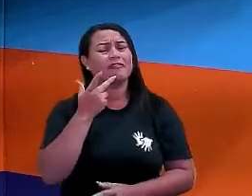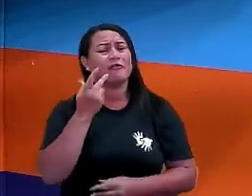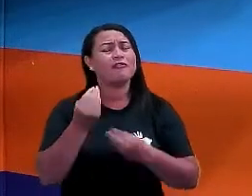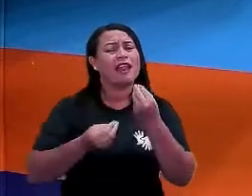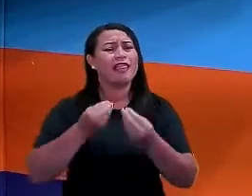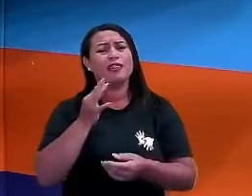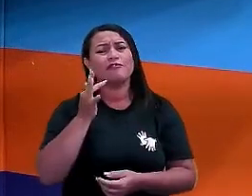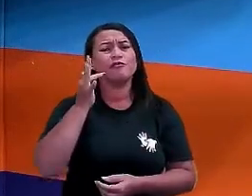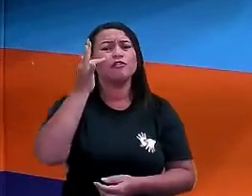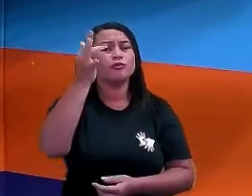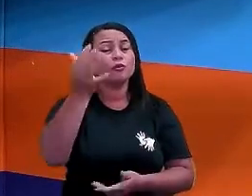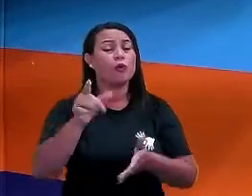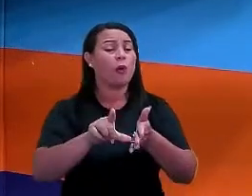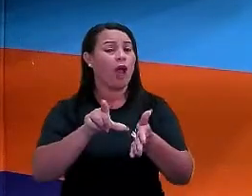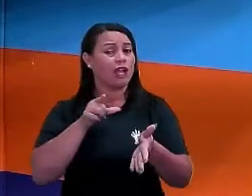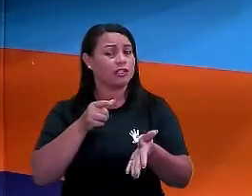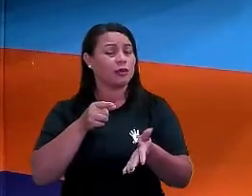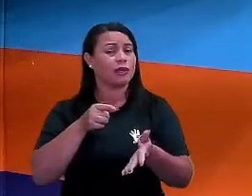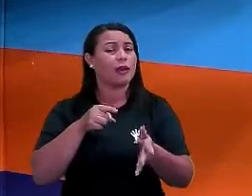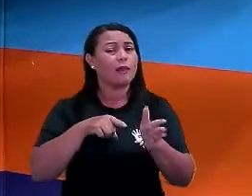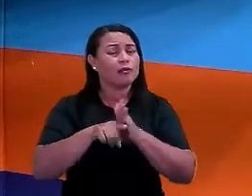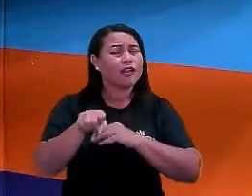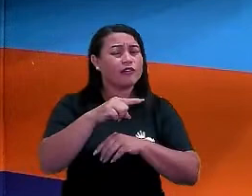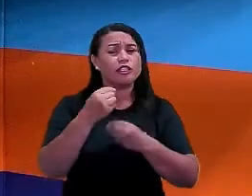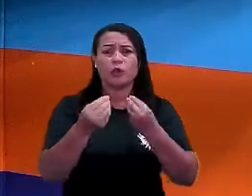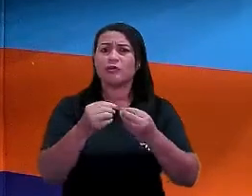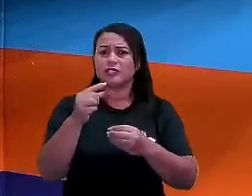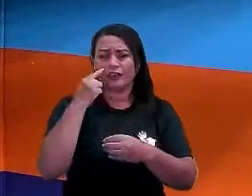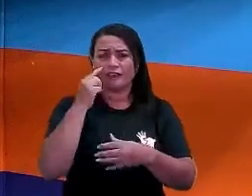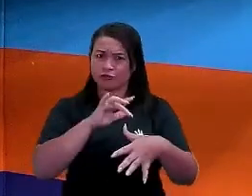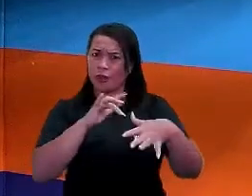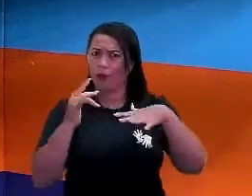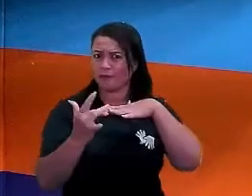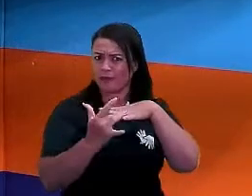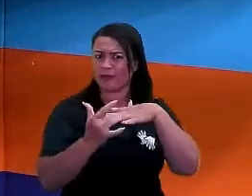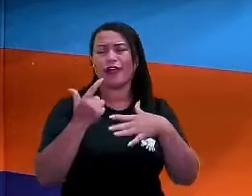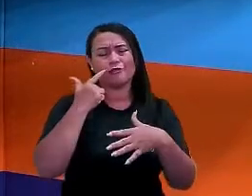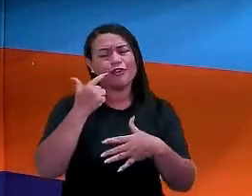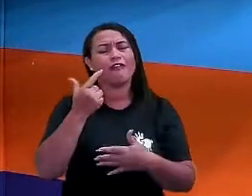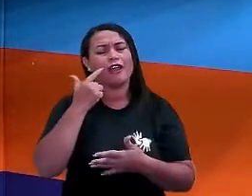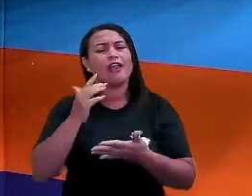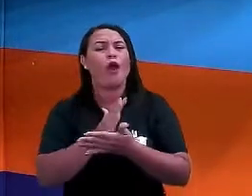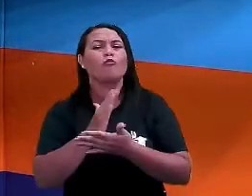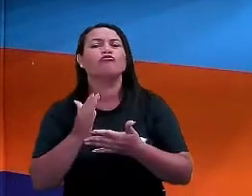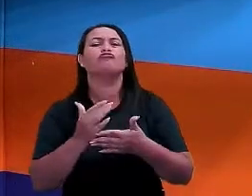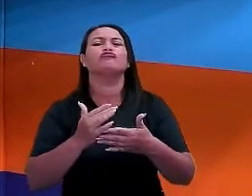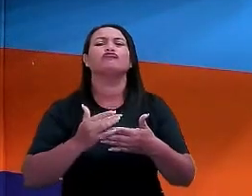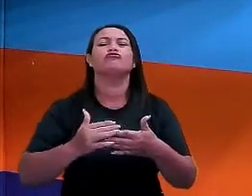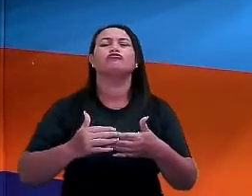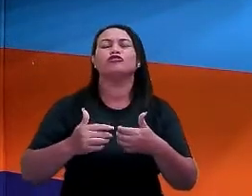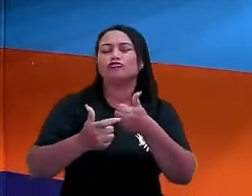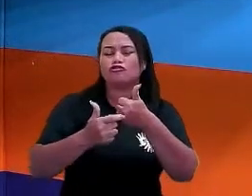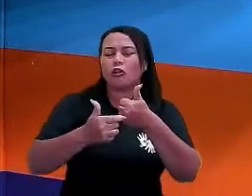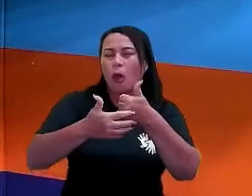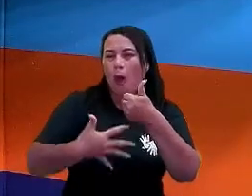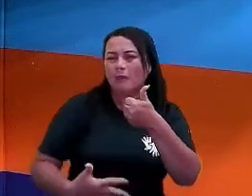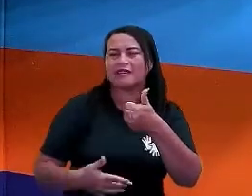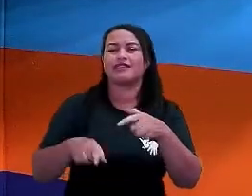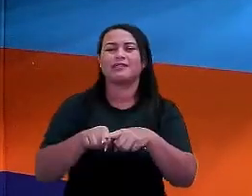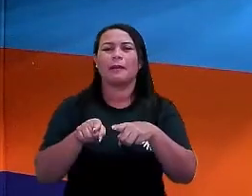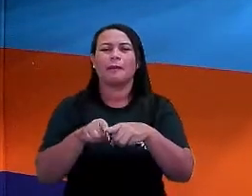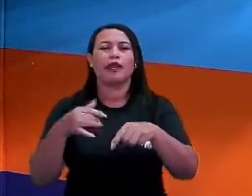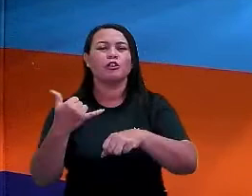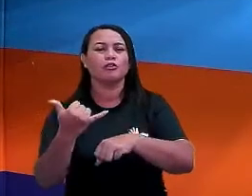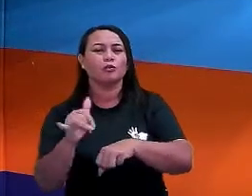de futuro, antes eu queria fazer uma coisa para vocês. Vocês estão nos acompanhando aí pelas redes sociais, então que eu estou recebendo alguns comentários lá no YouTube, lá no